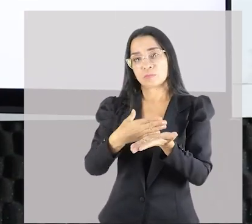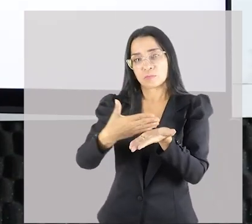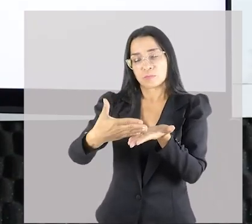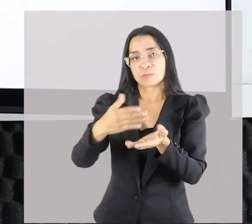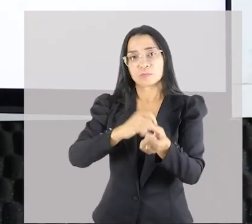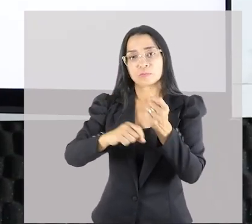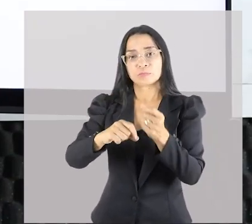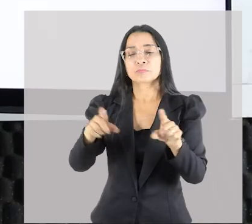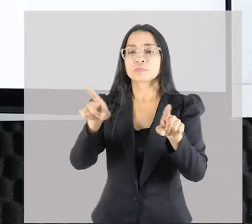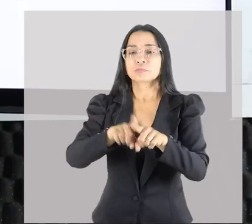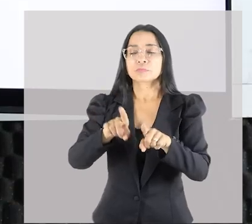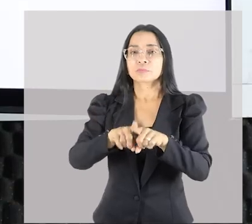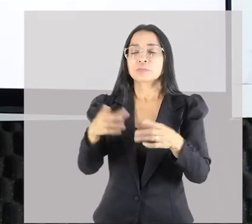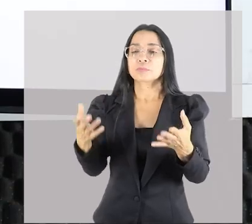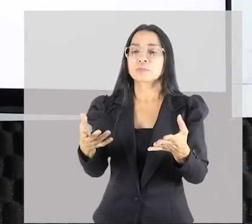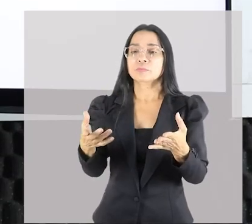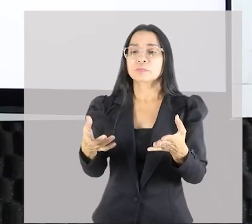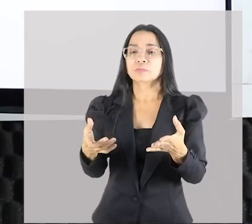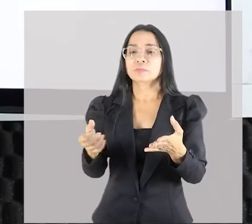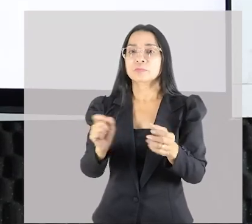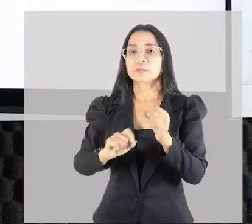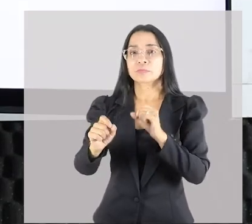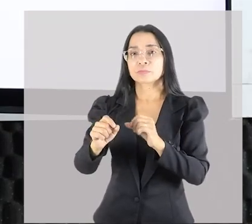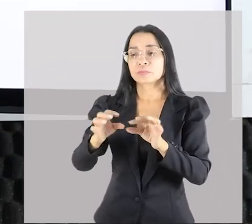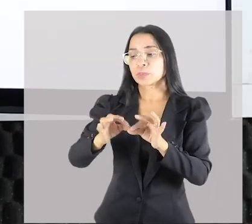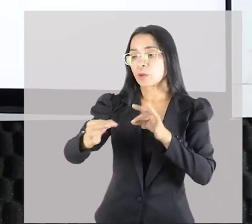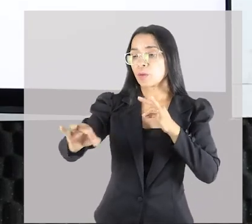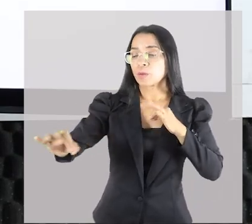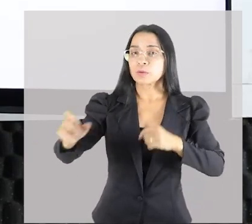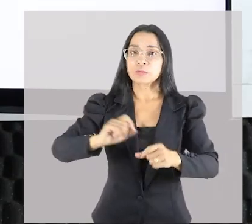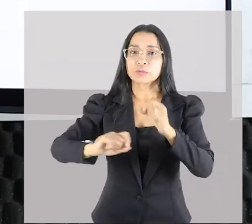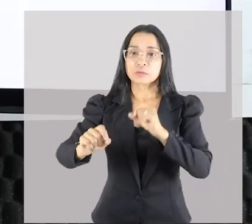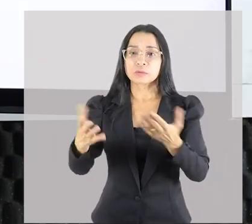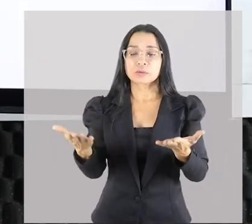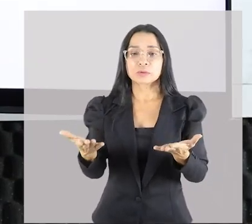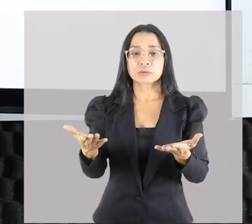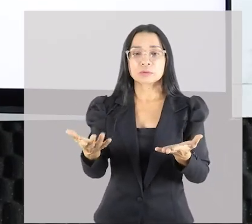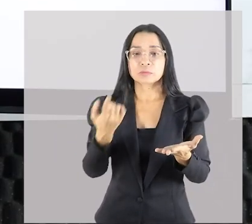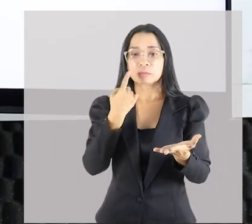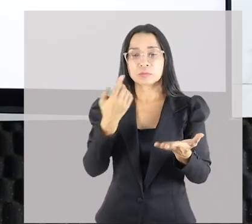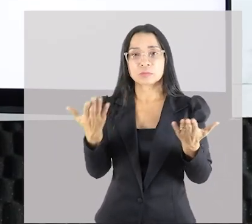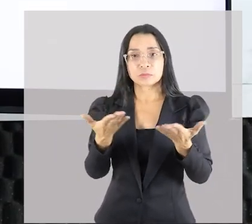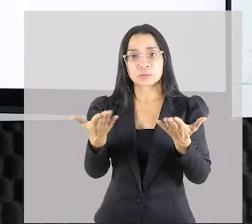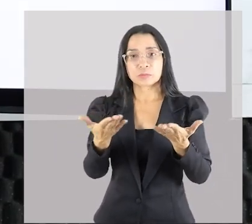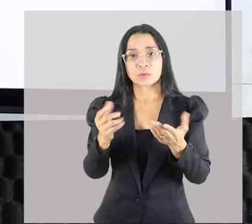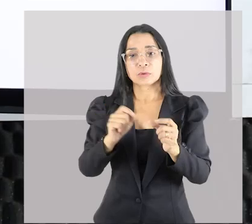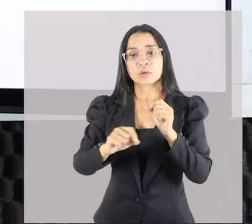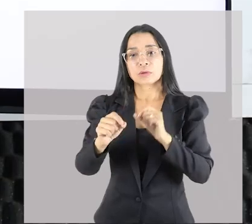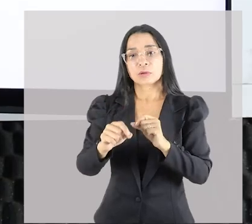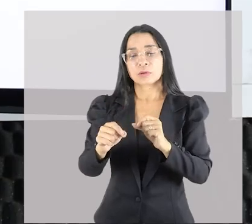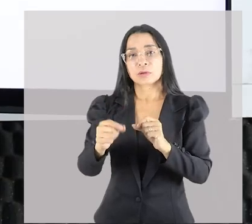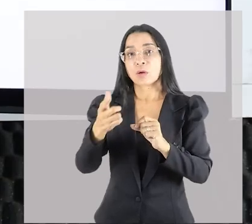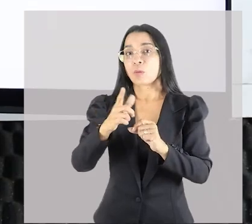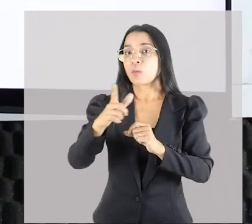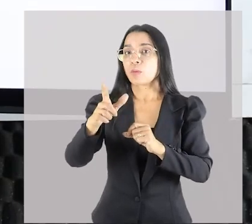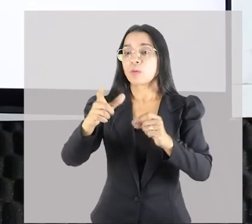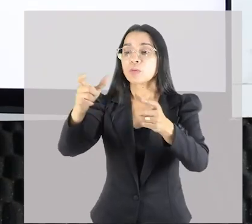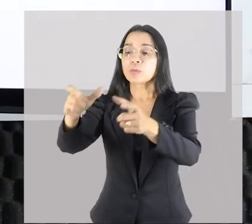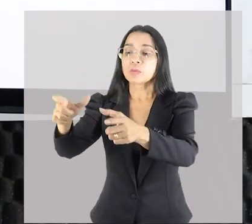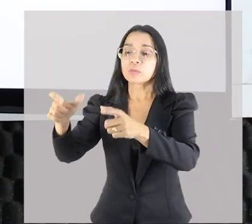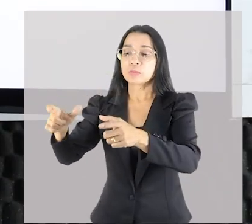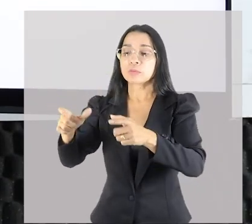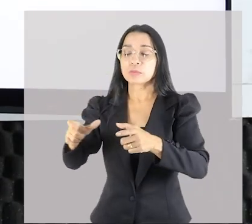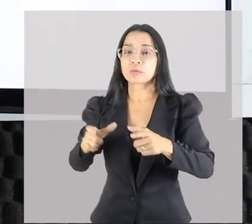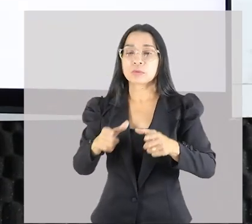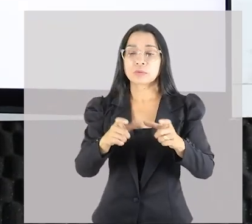se volta novamente, a esse comércio de longa distância que é colocado aqui, que é exatamente eu ir para um outro território, para um